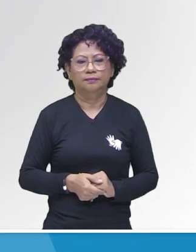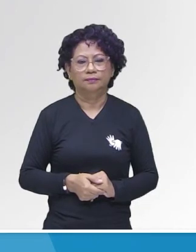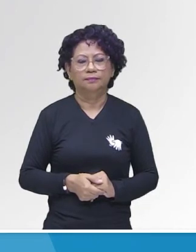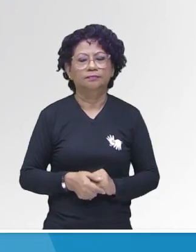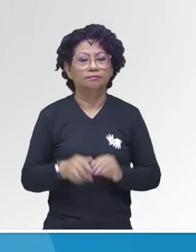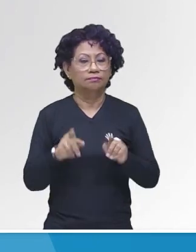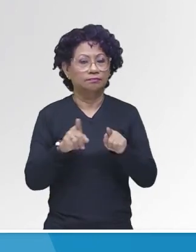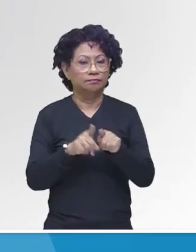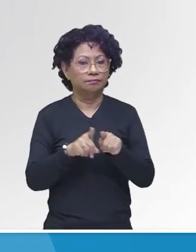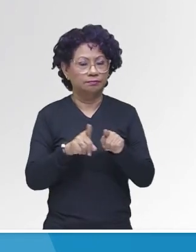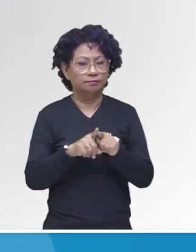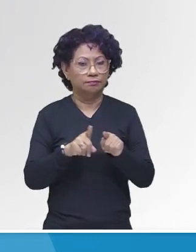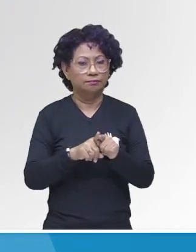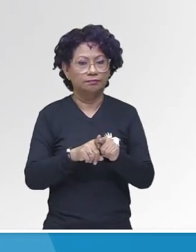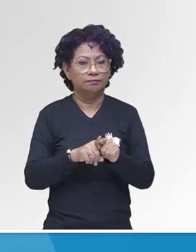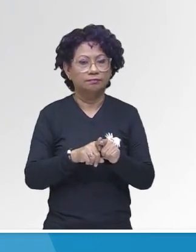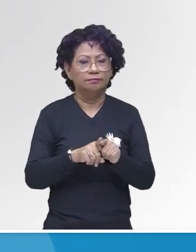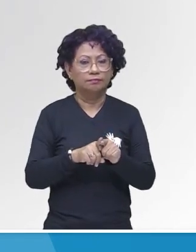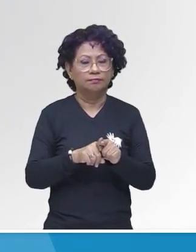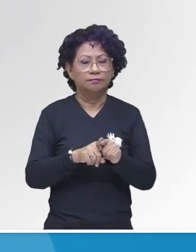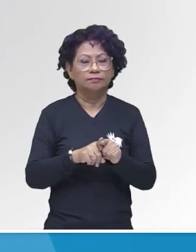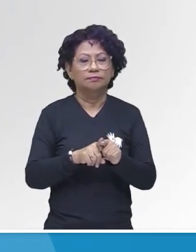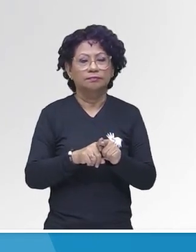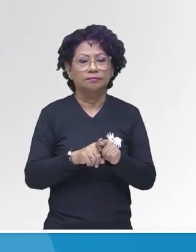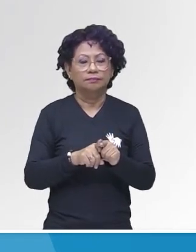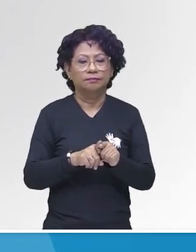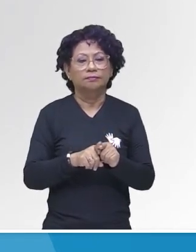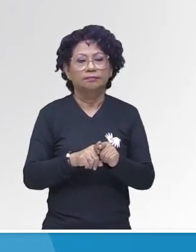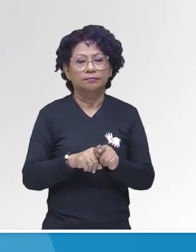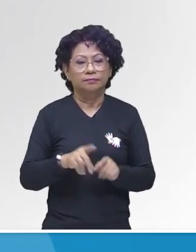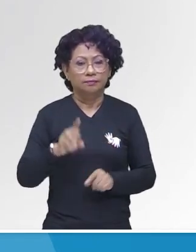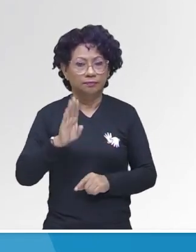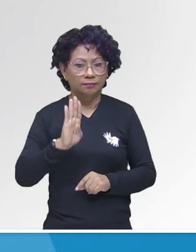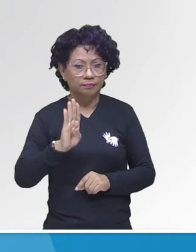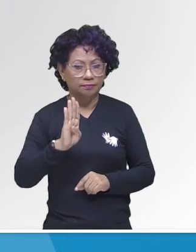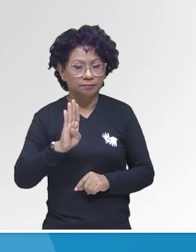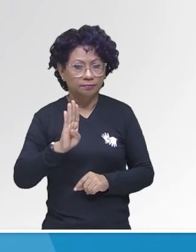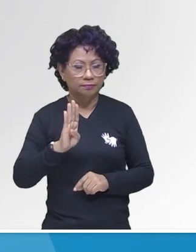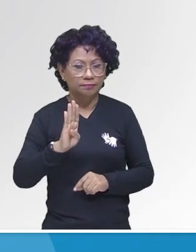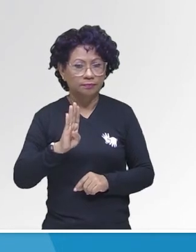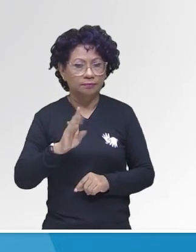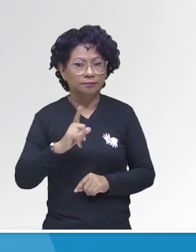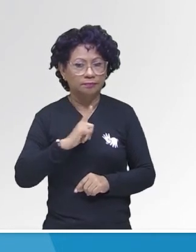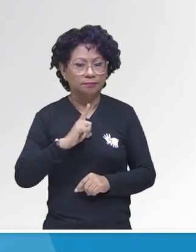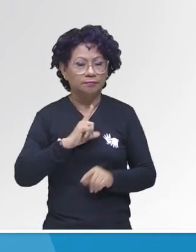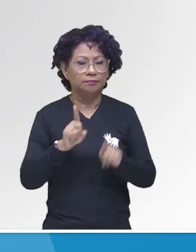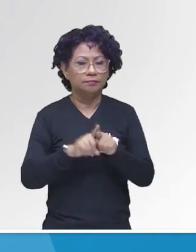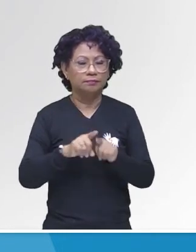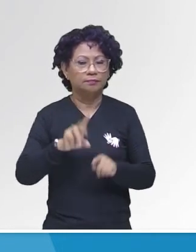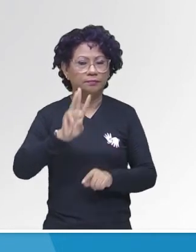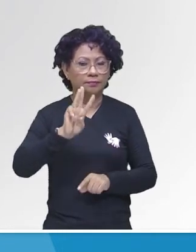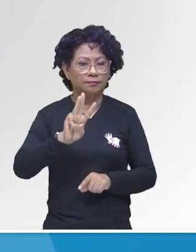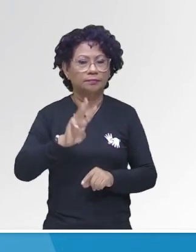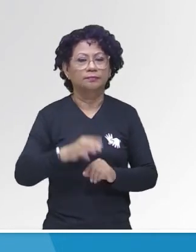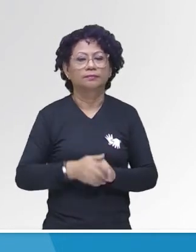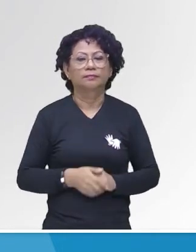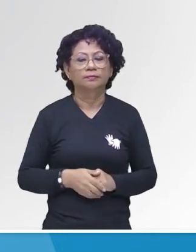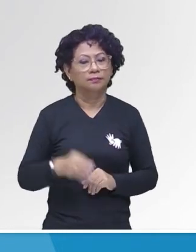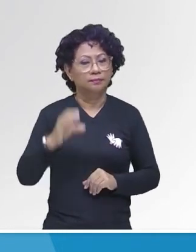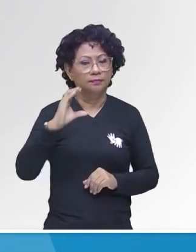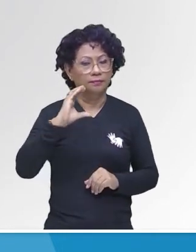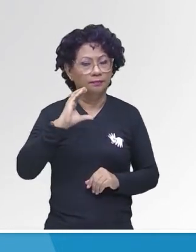forma, o vértice B também vai estar contido em 3 planos, né? O vértice C também vai